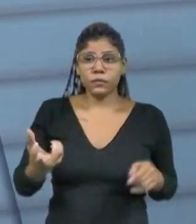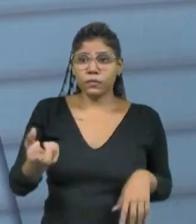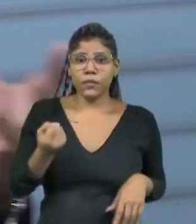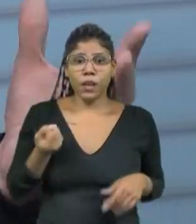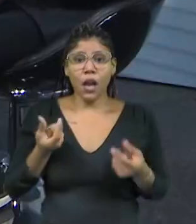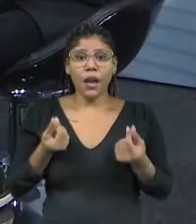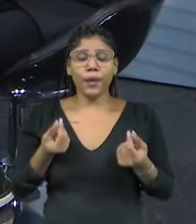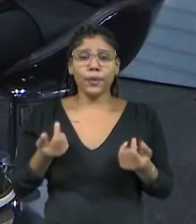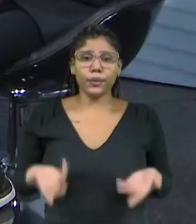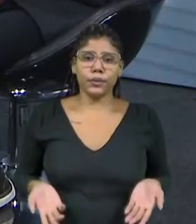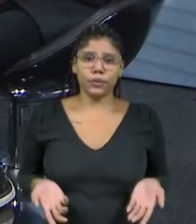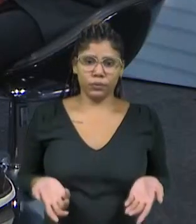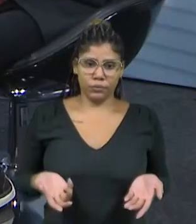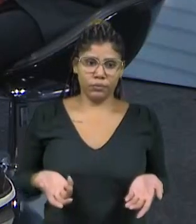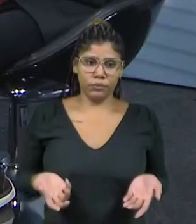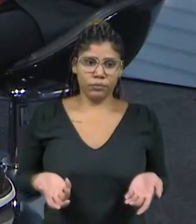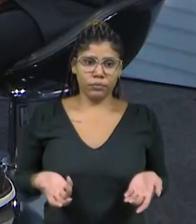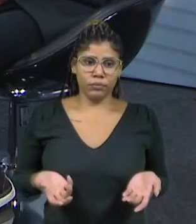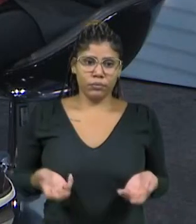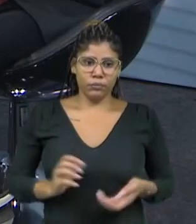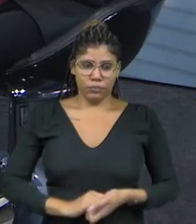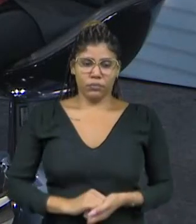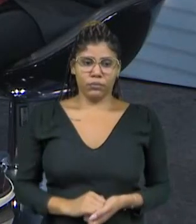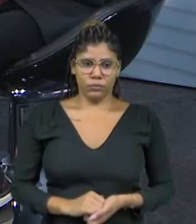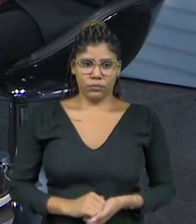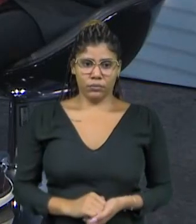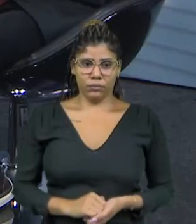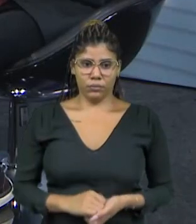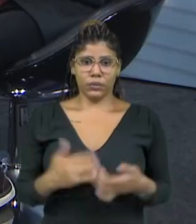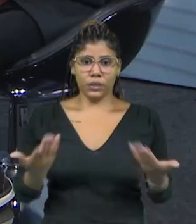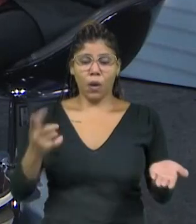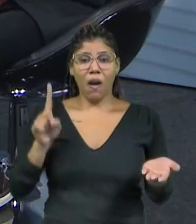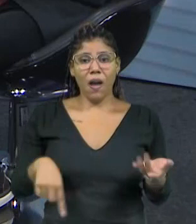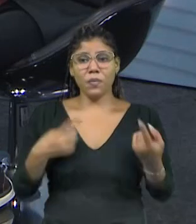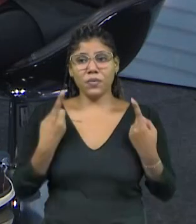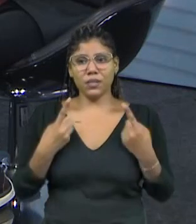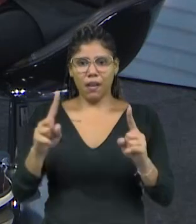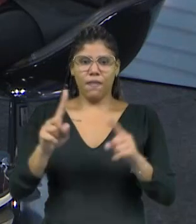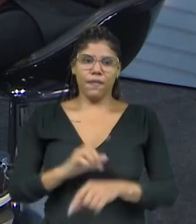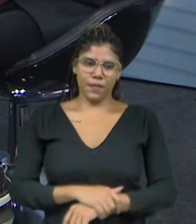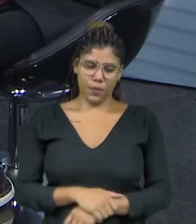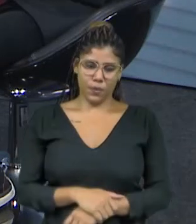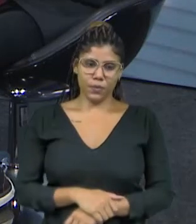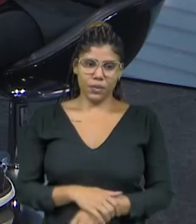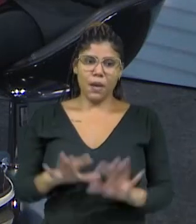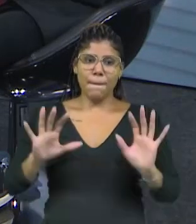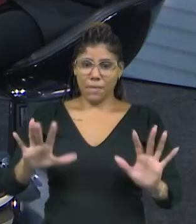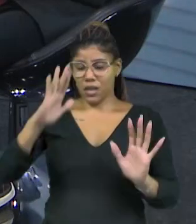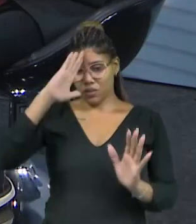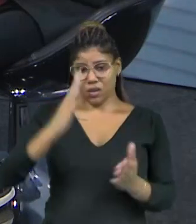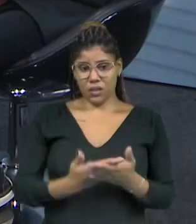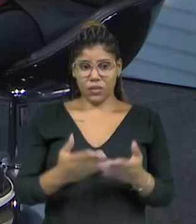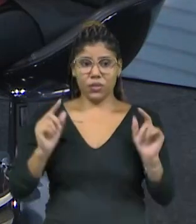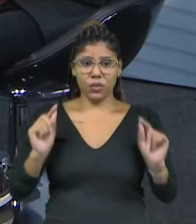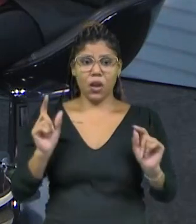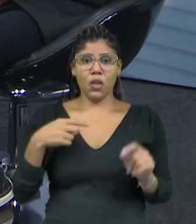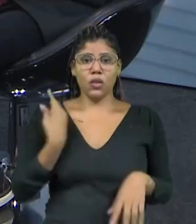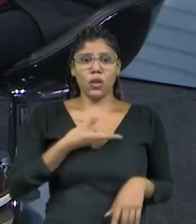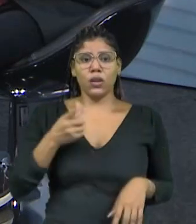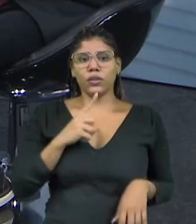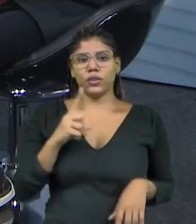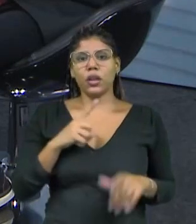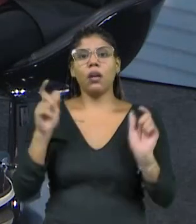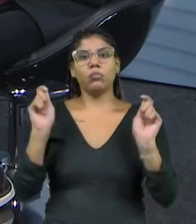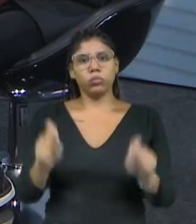base. A base. Então, certo? Então, esse é um desafio. Né? Mas acredito que nós temos capacidade disso